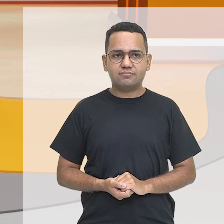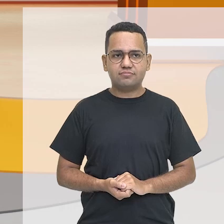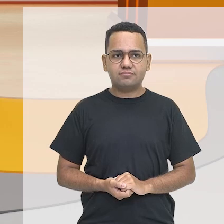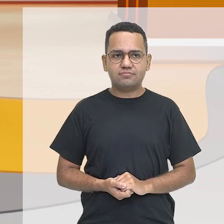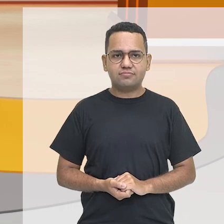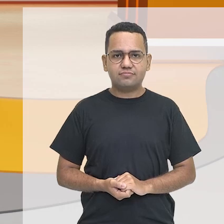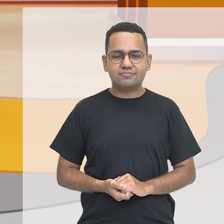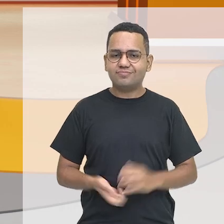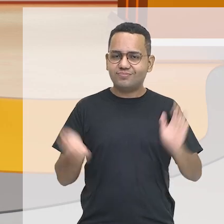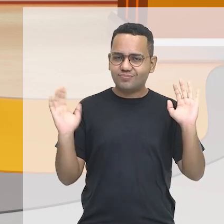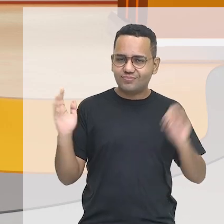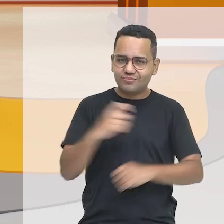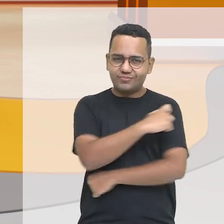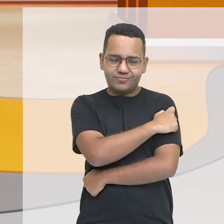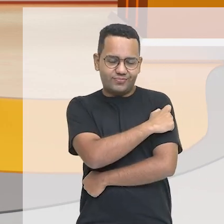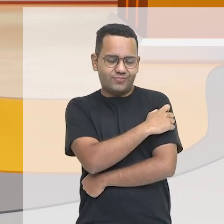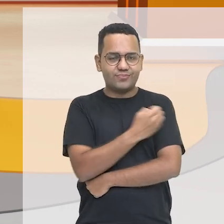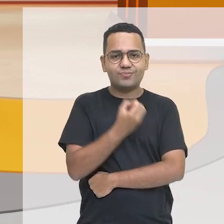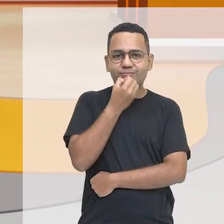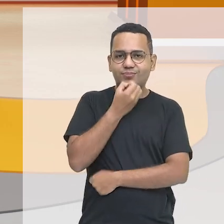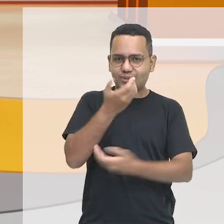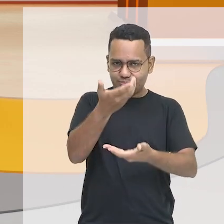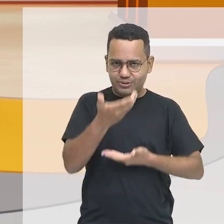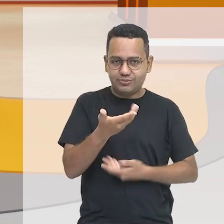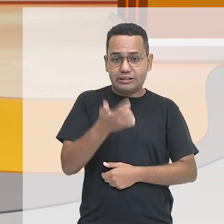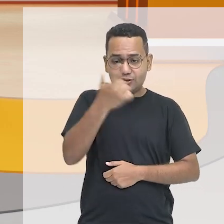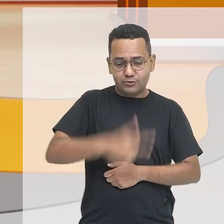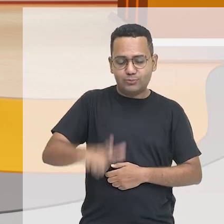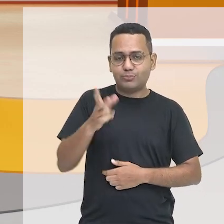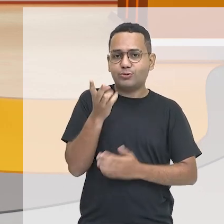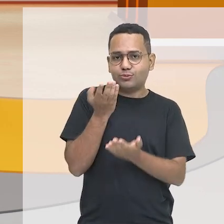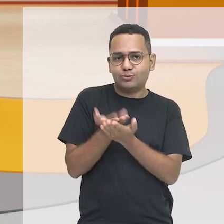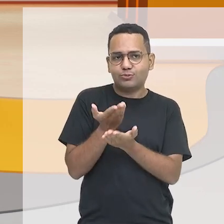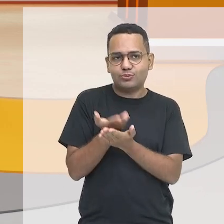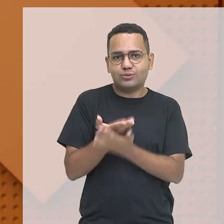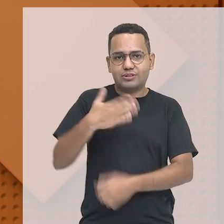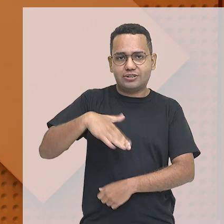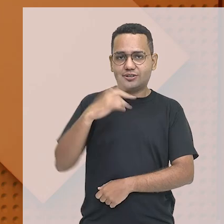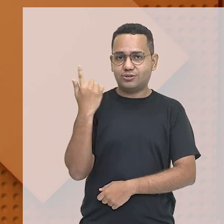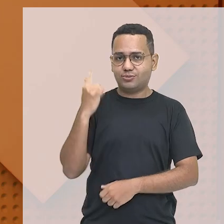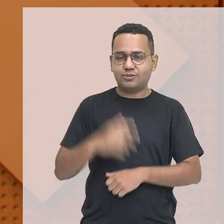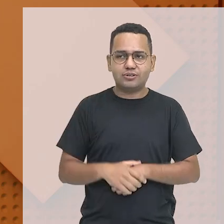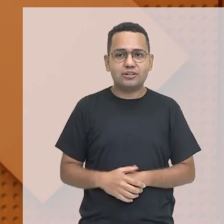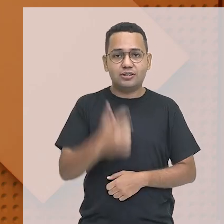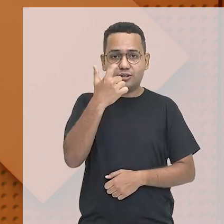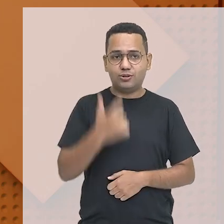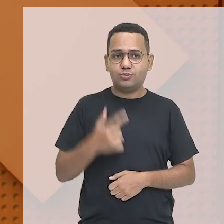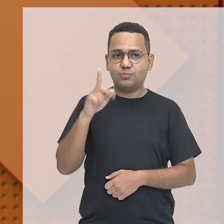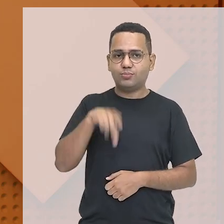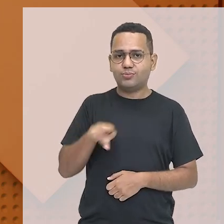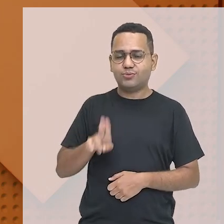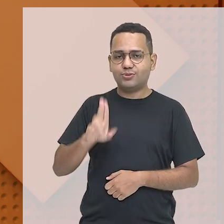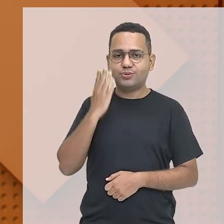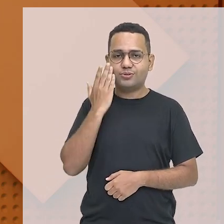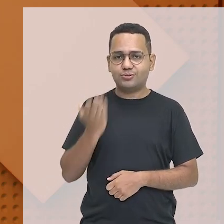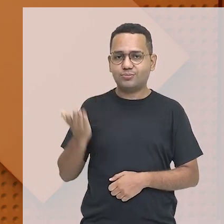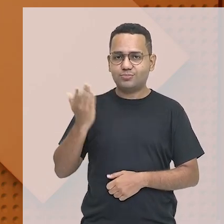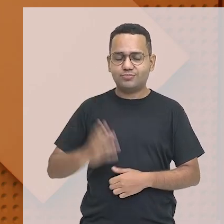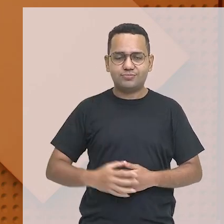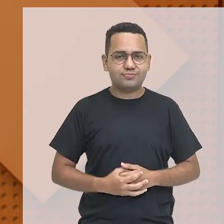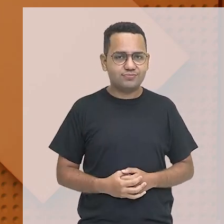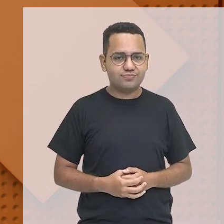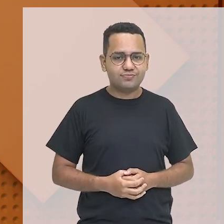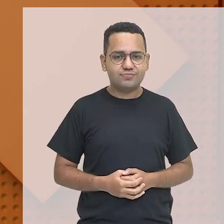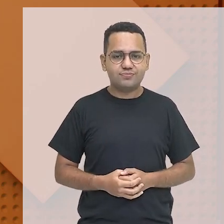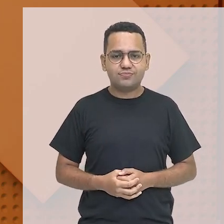a todos vocês, estamos aqui continuando as nossas aulas de Geografia. Eu sou a professora Ludmila Dutra e